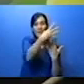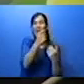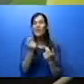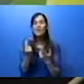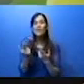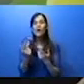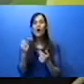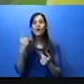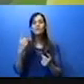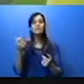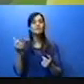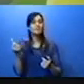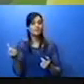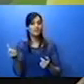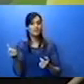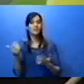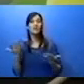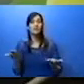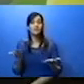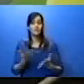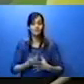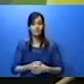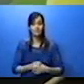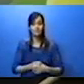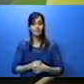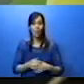16? E aí?